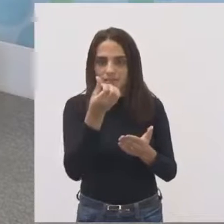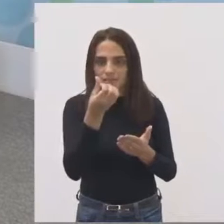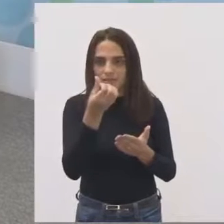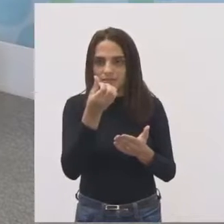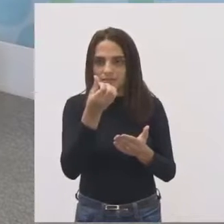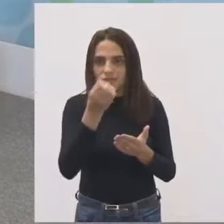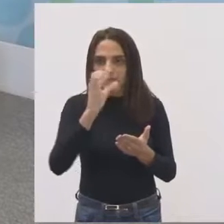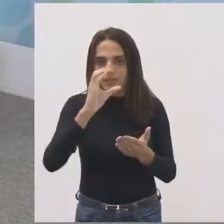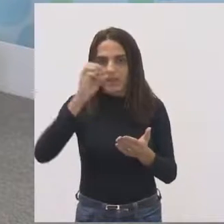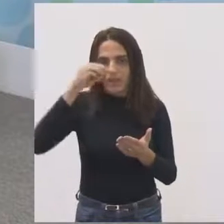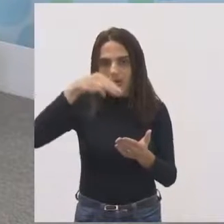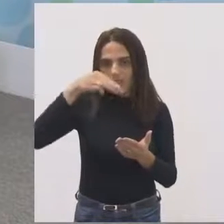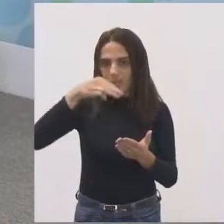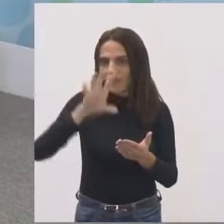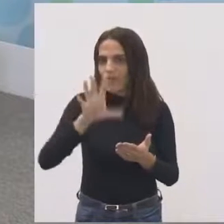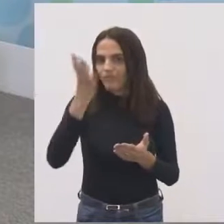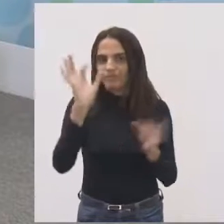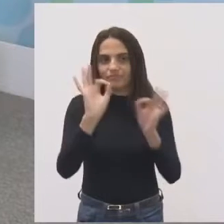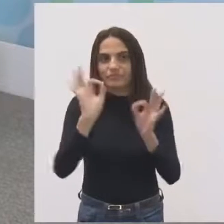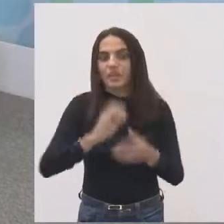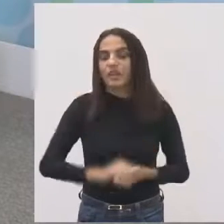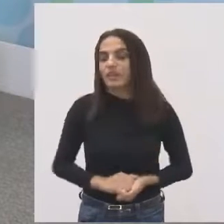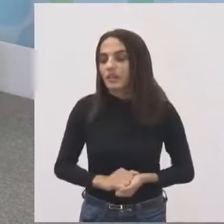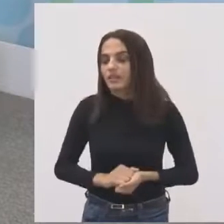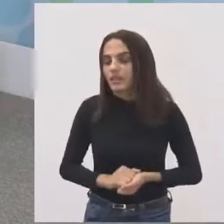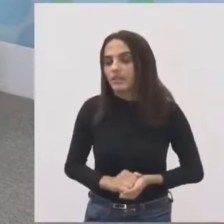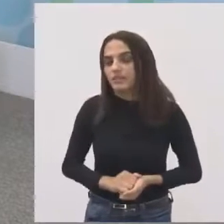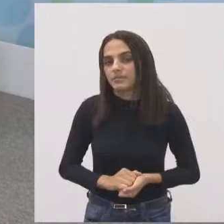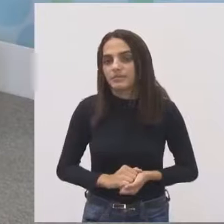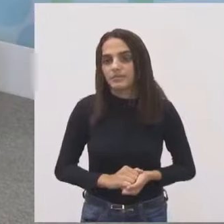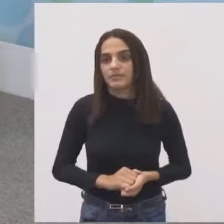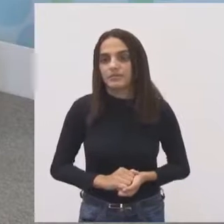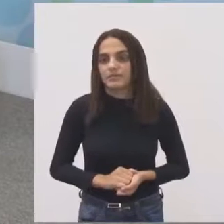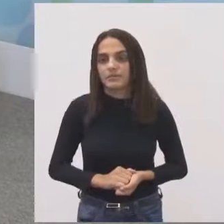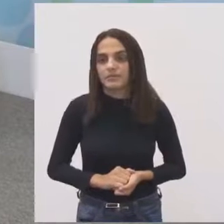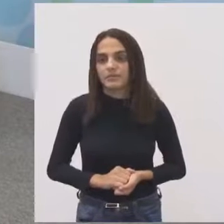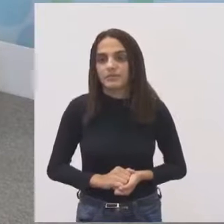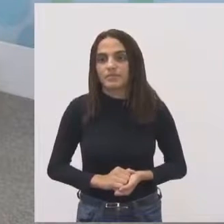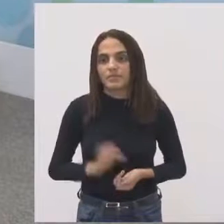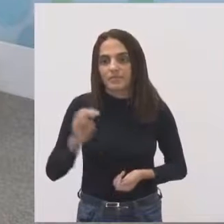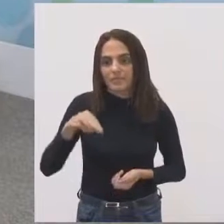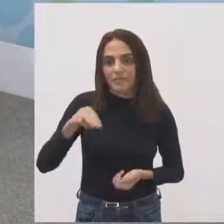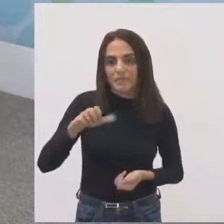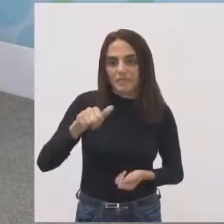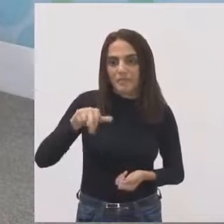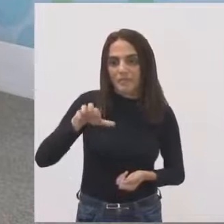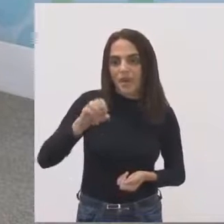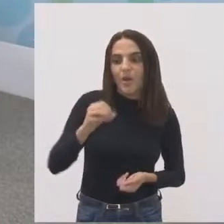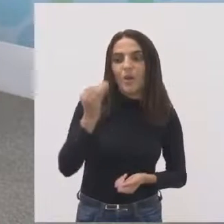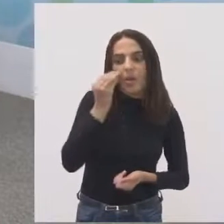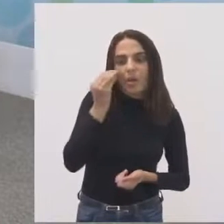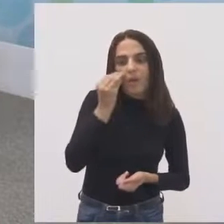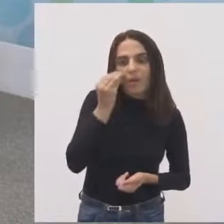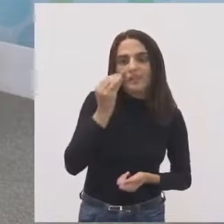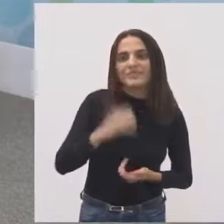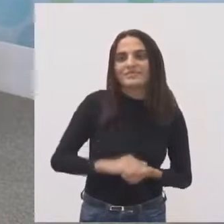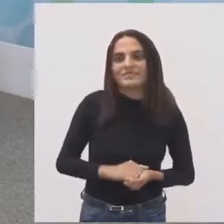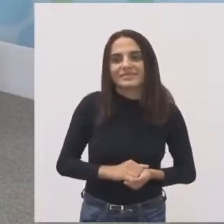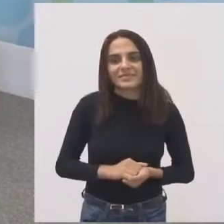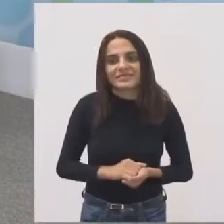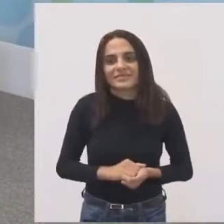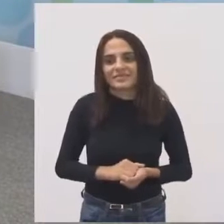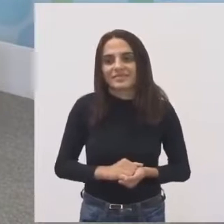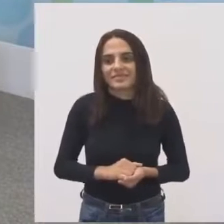nada, tá bom? Então é isso que eles falam. O Marcos disse que testou, eu não tenho coragem de testar, mas o Marcão falou, não,